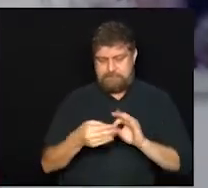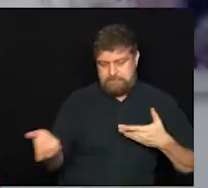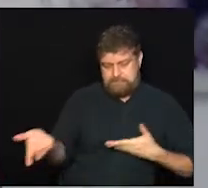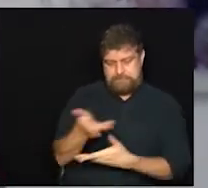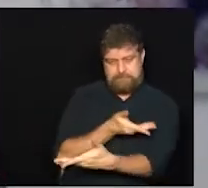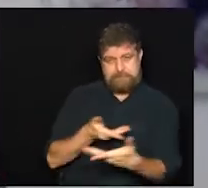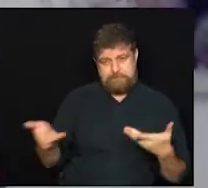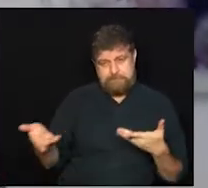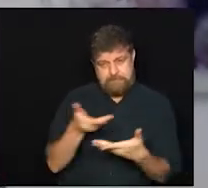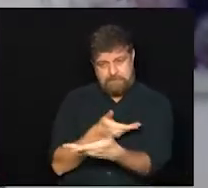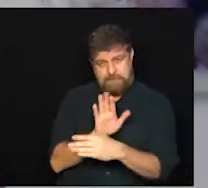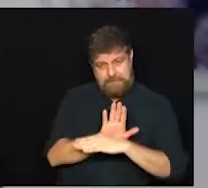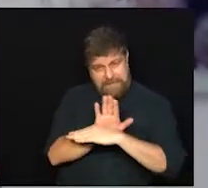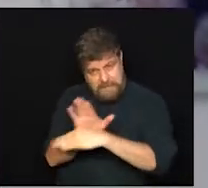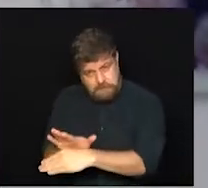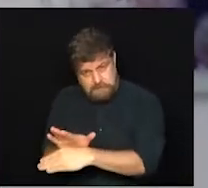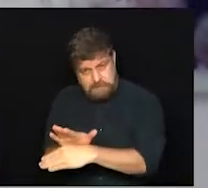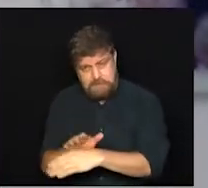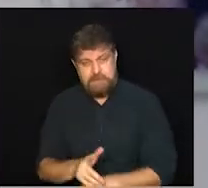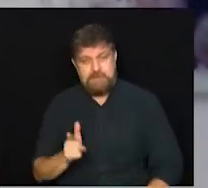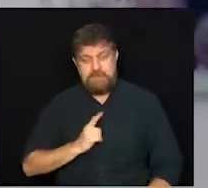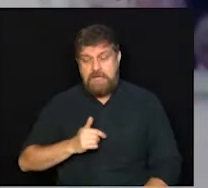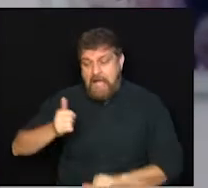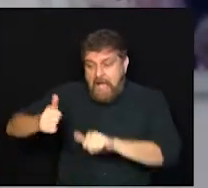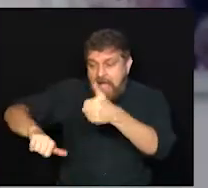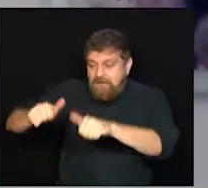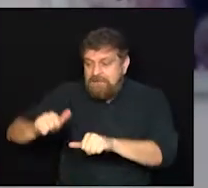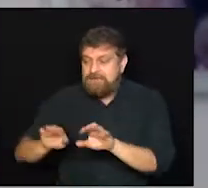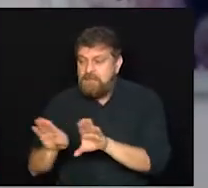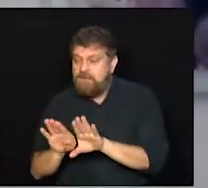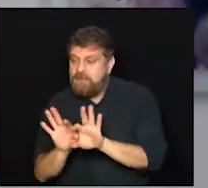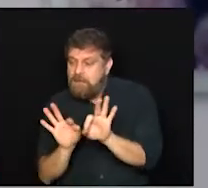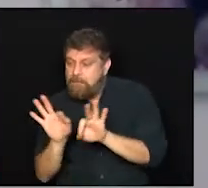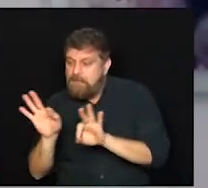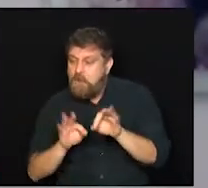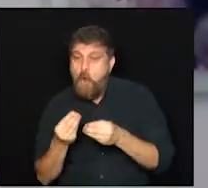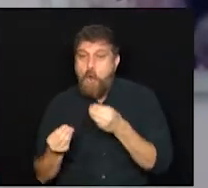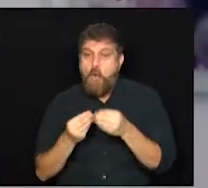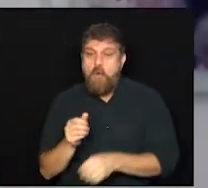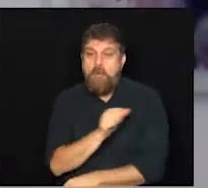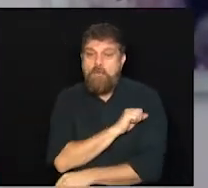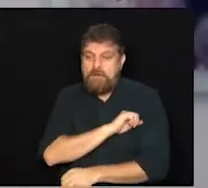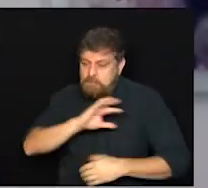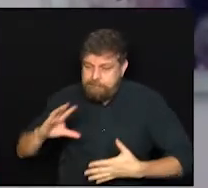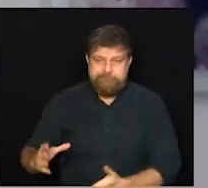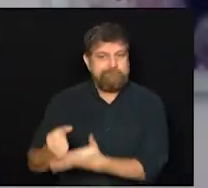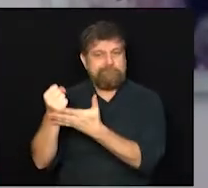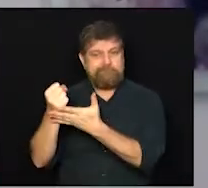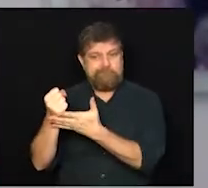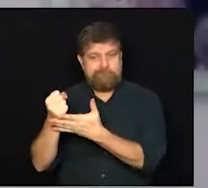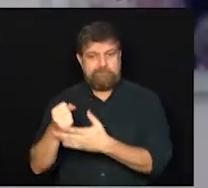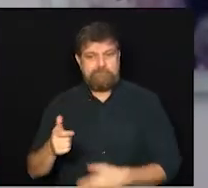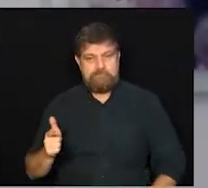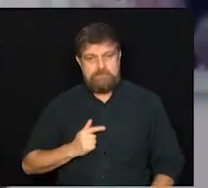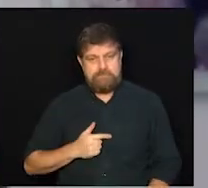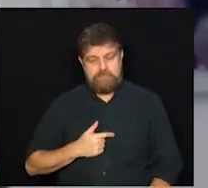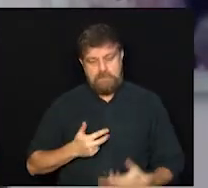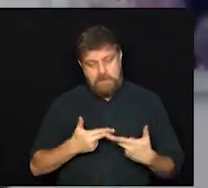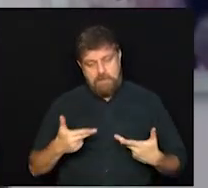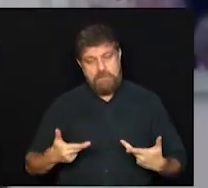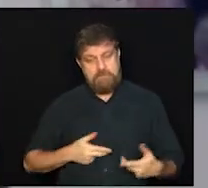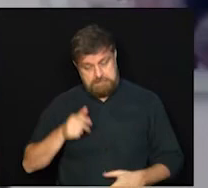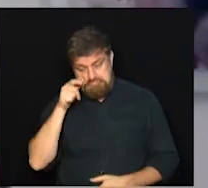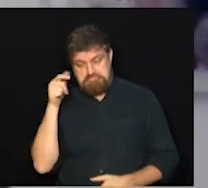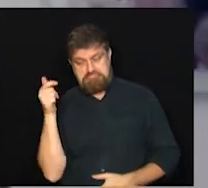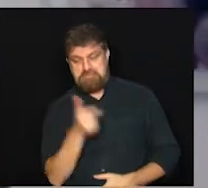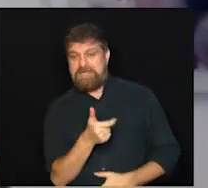universidade, nessa avaliação e nesse planejamento de recuperação. Acho que isso seria uma coisa bem interessante.